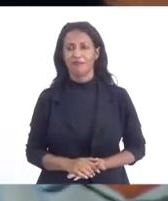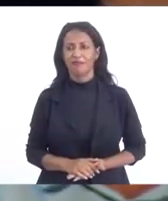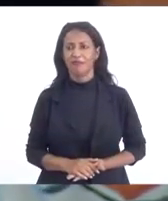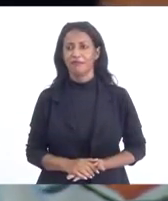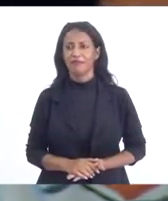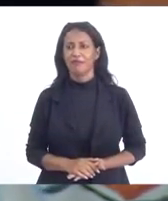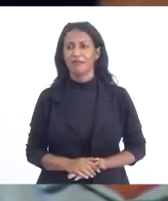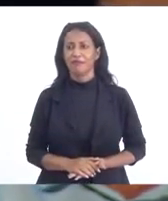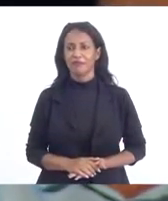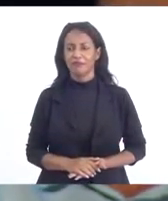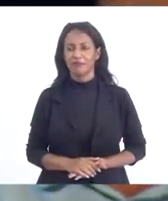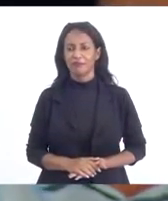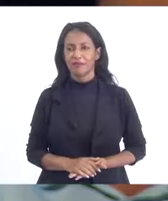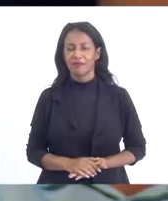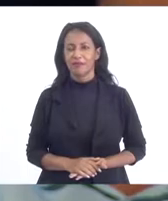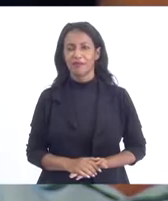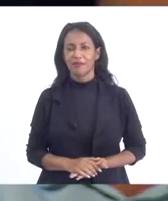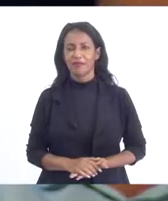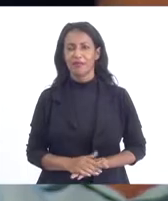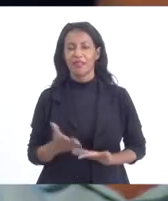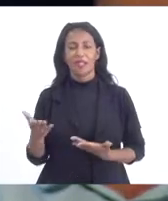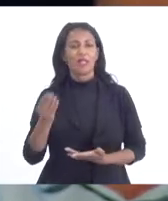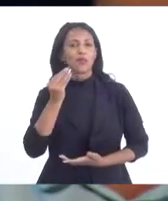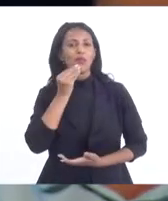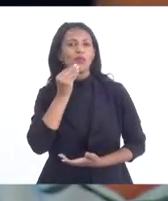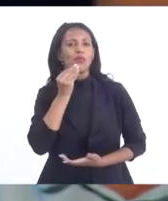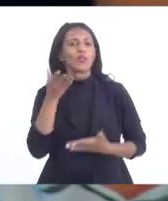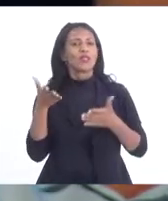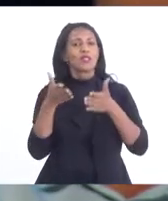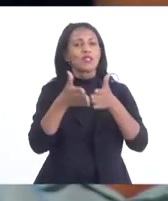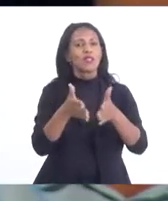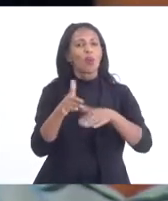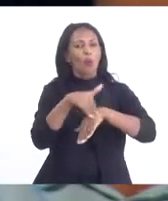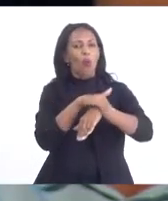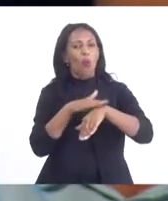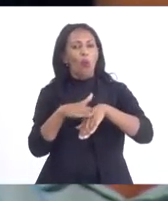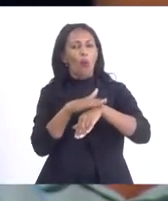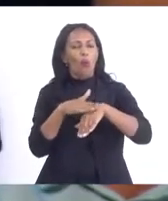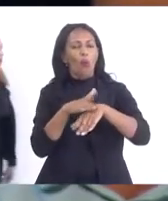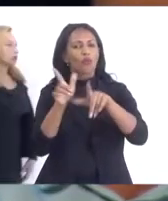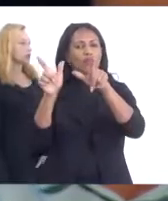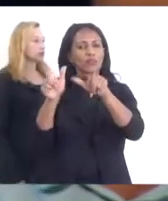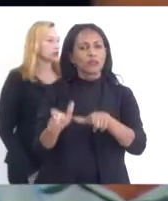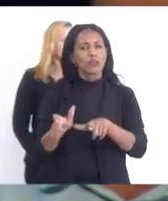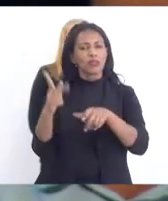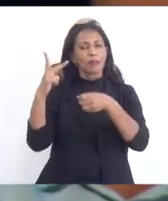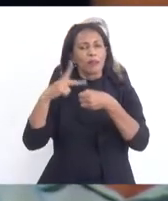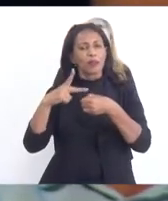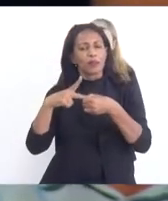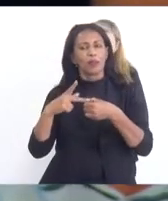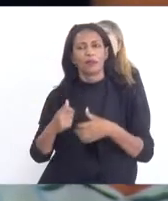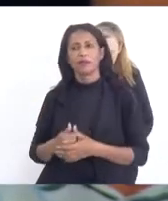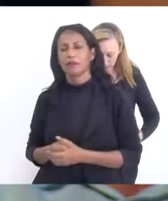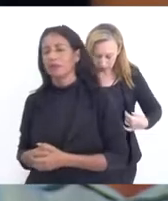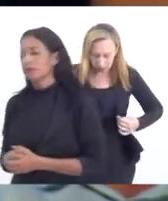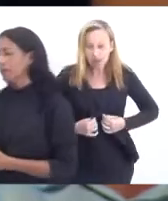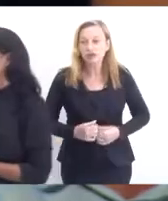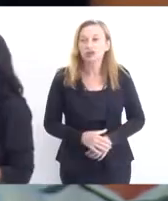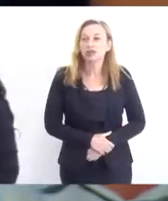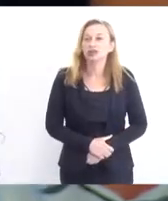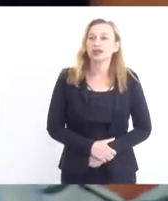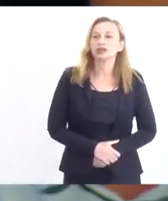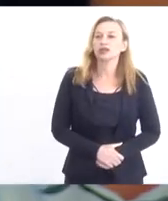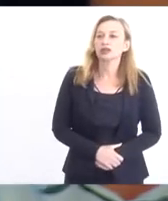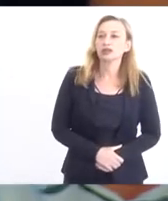Latigê articulou para que a gente pudesse ir aonde? Conversar com Estrela, lá na Petrobras. Levamos